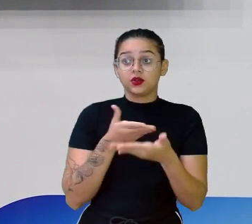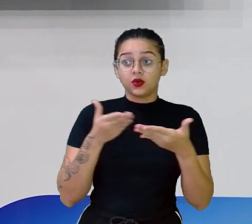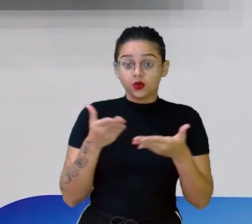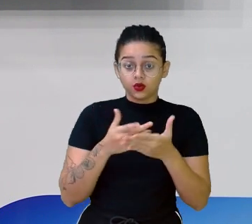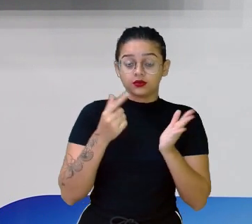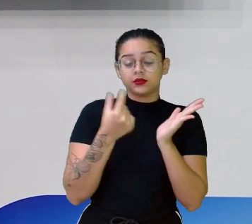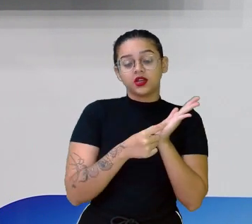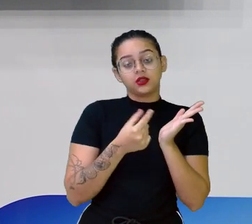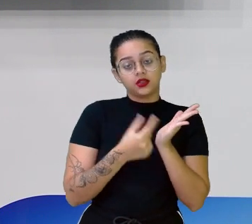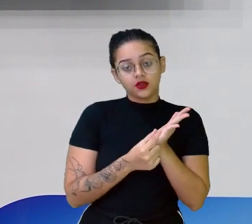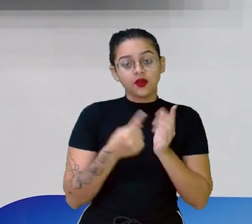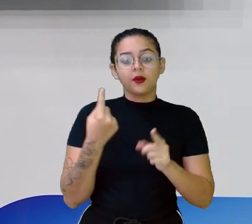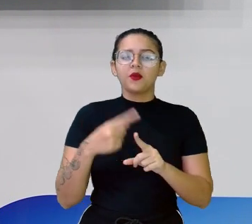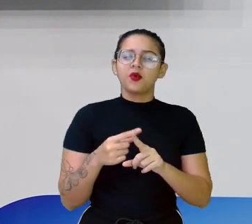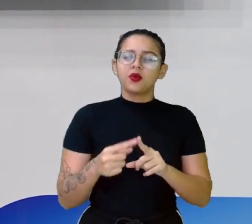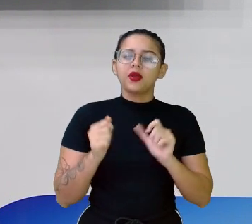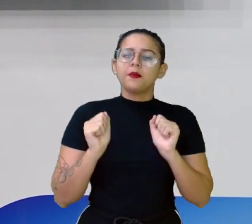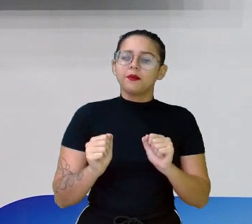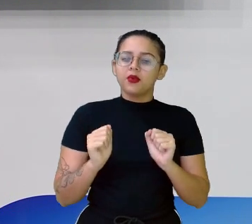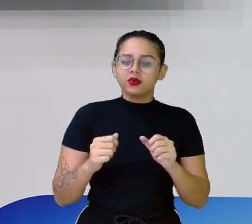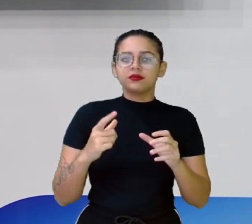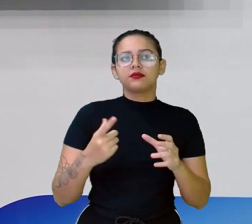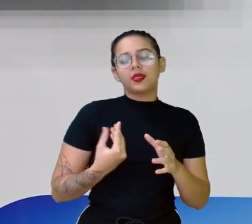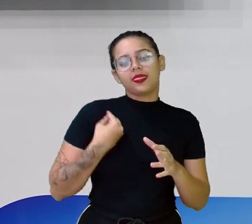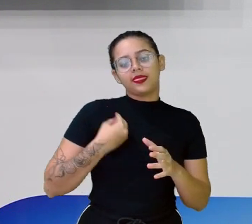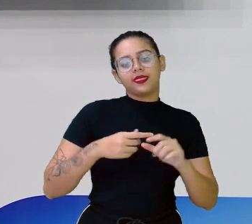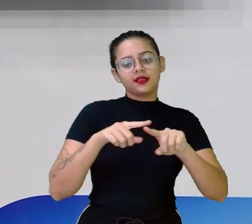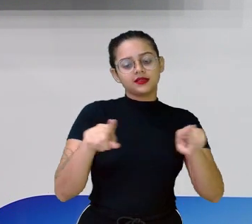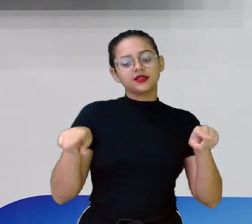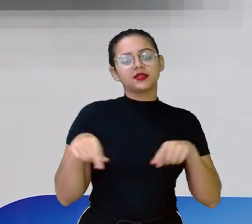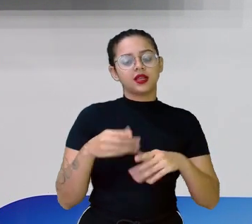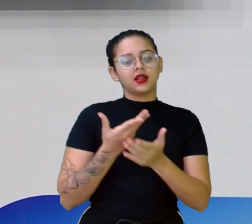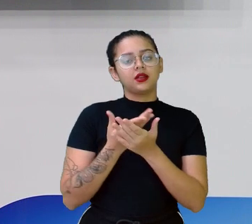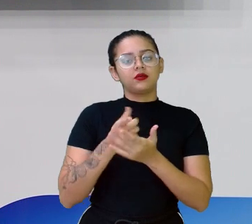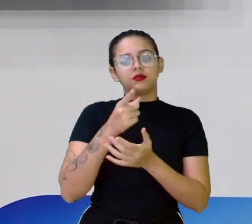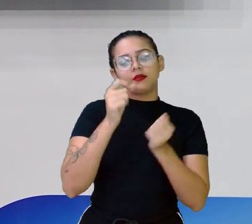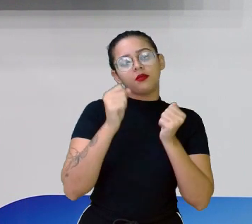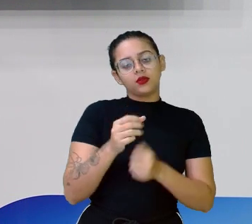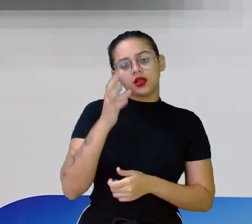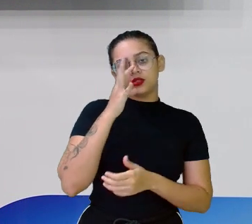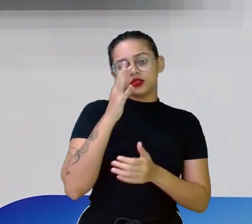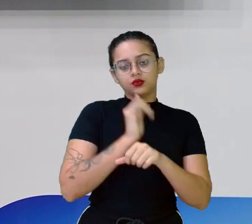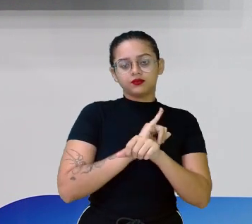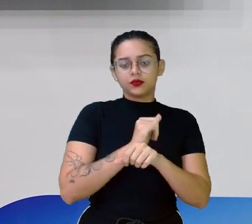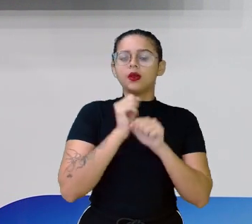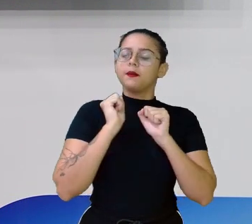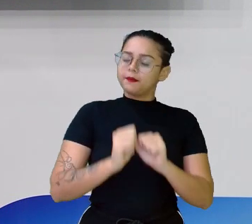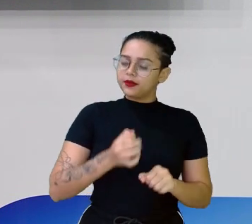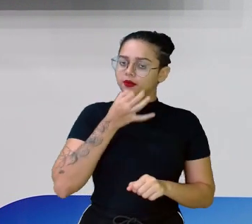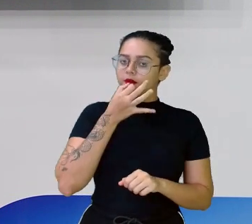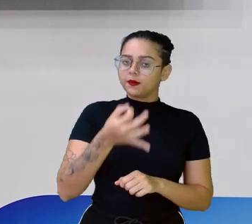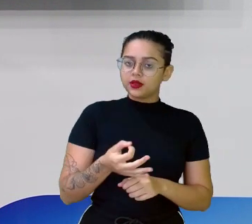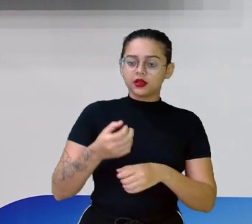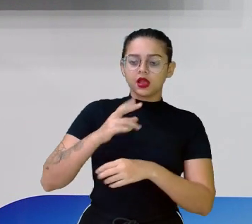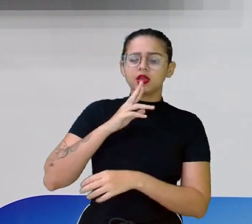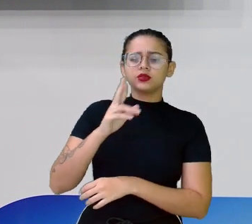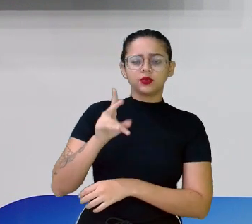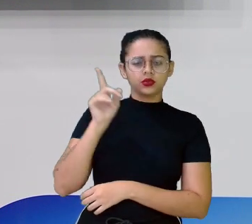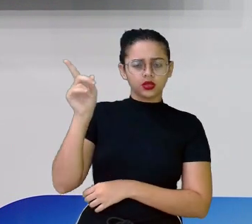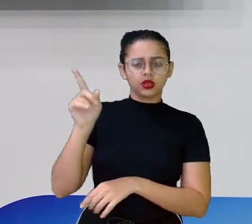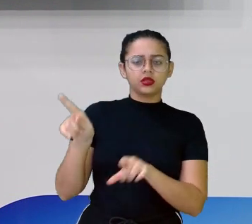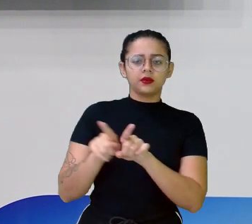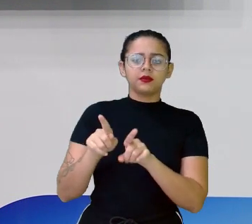pelo aplicativo, porque pode estar em sala de aula, você vai assistir pelo YouTube, comenta também lá, responde. Eu gosto muito sempre